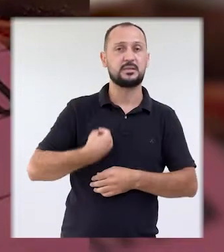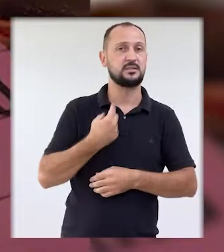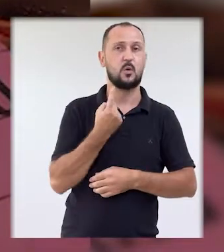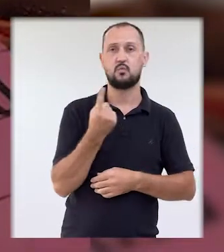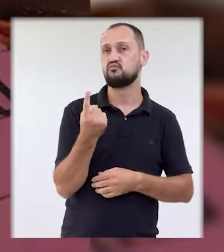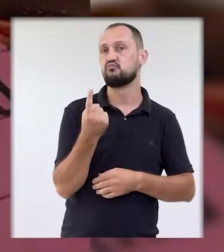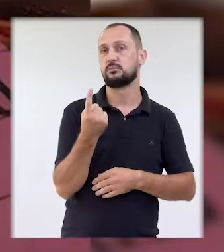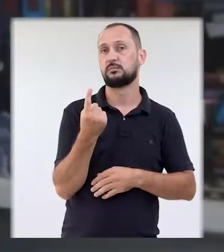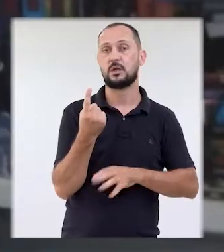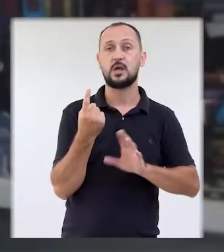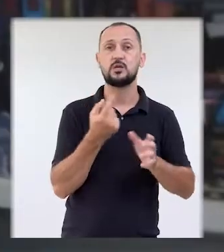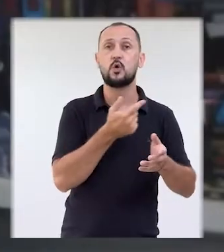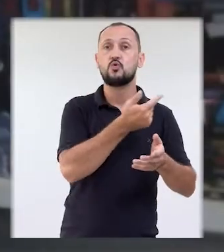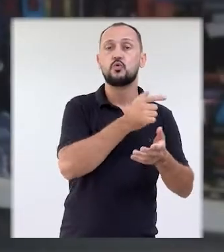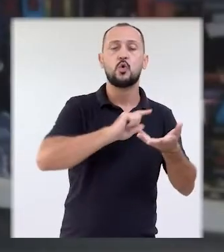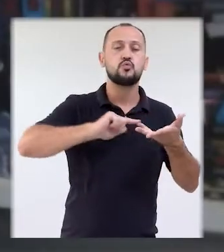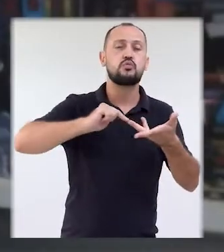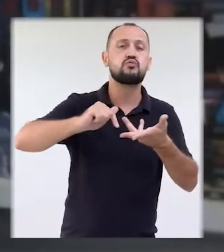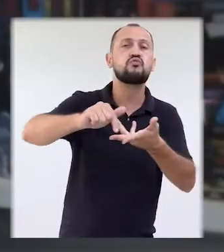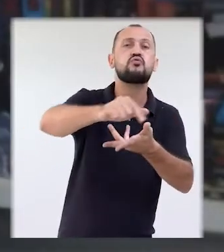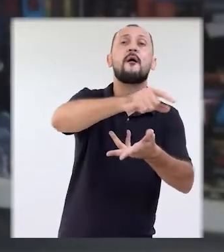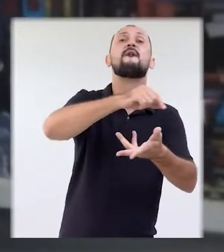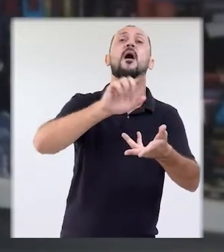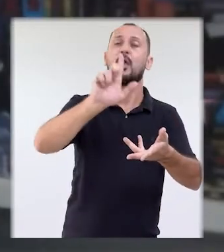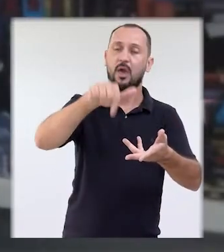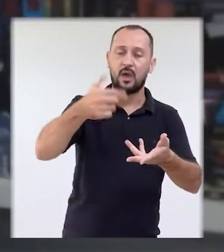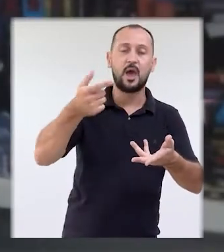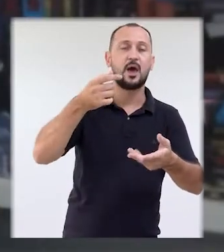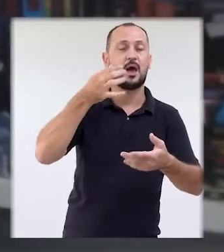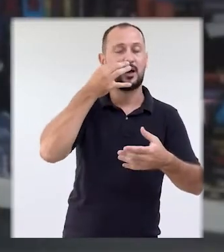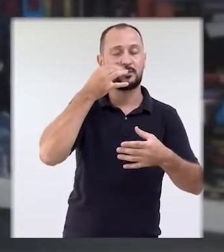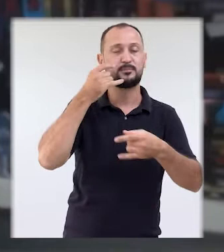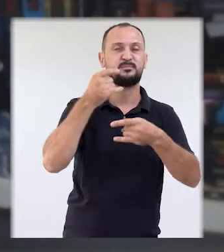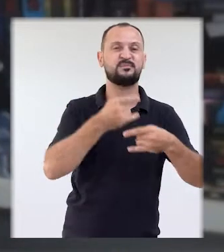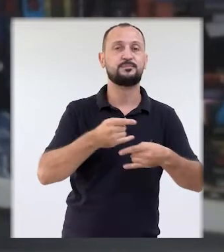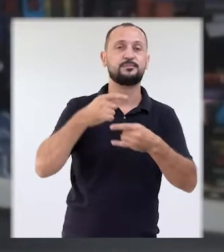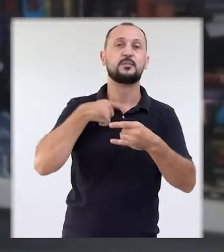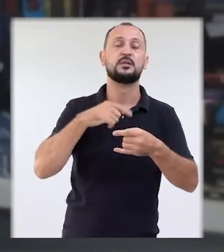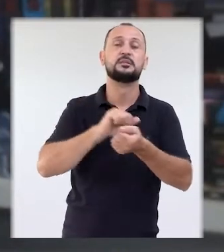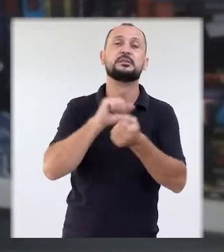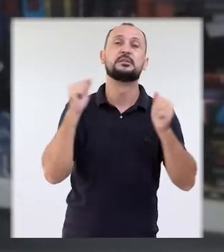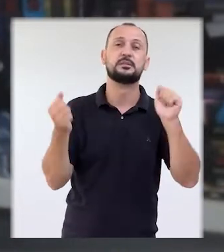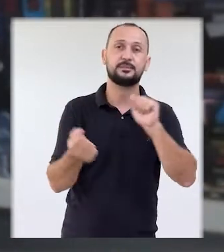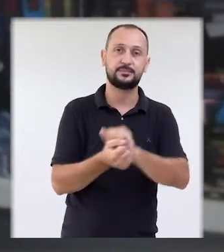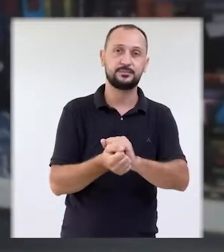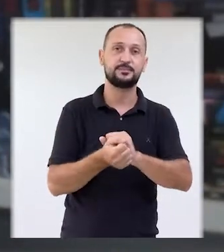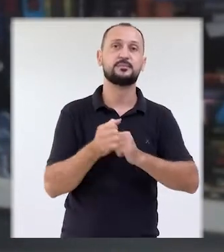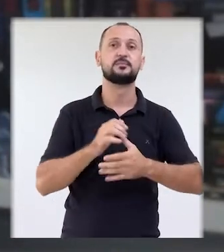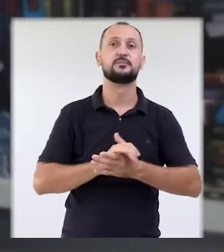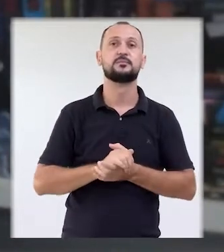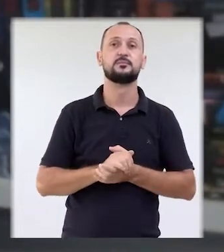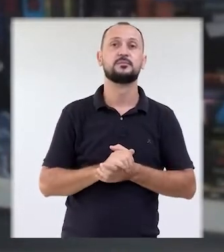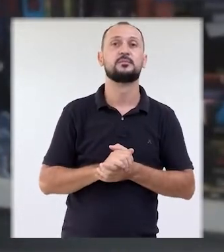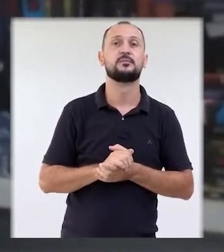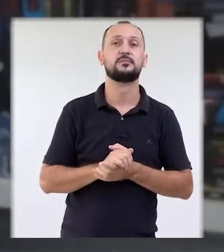reunião presencial. Todas as outras foram online, foram muito boas. A gente se adaptou